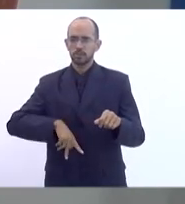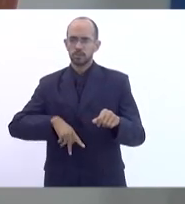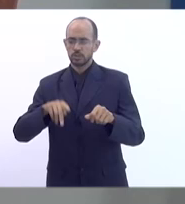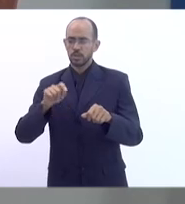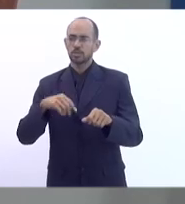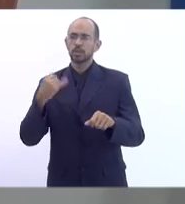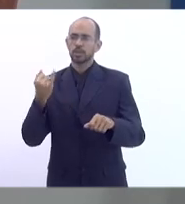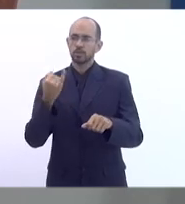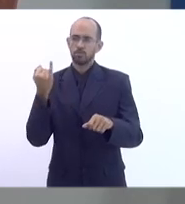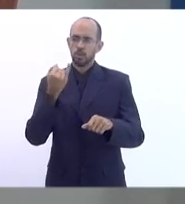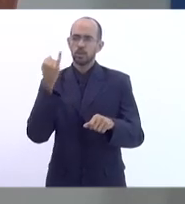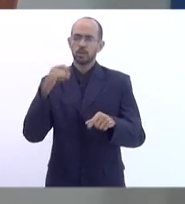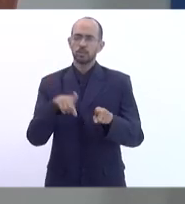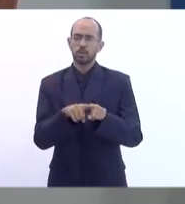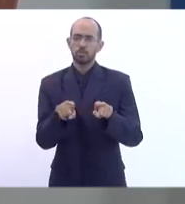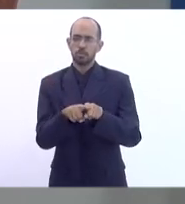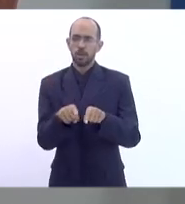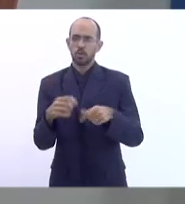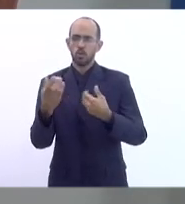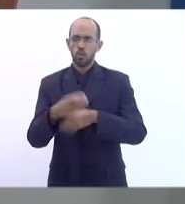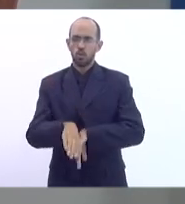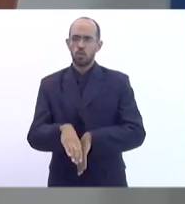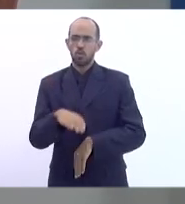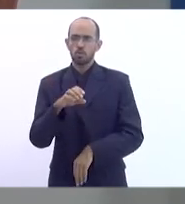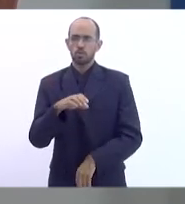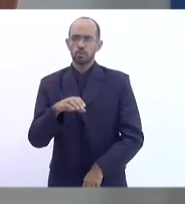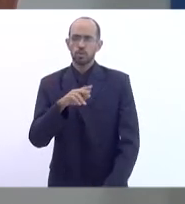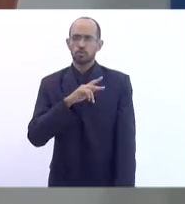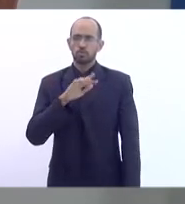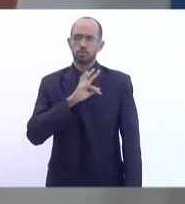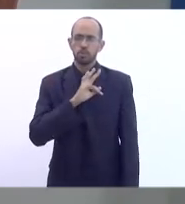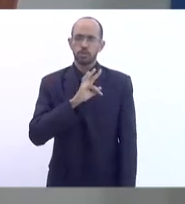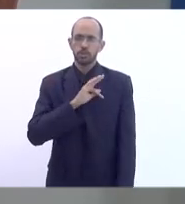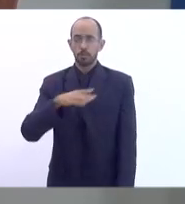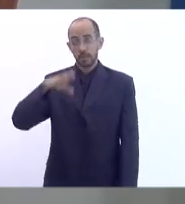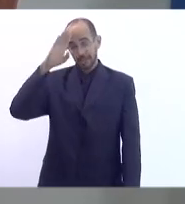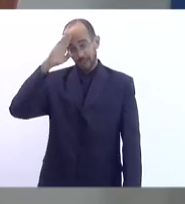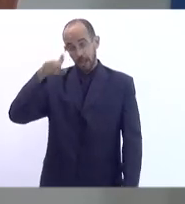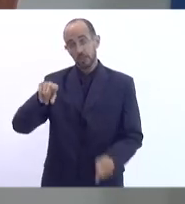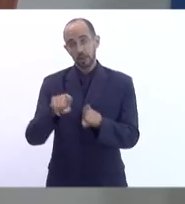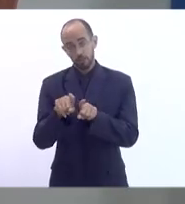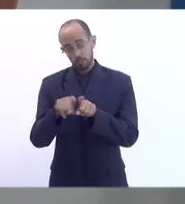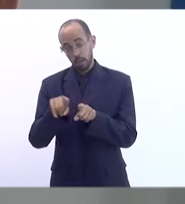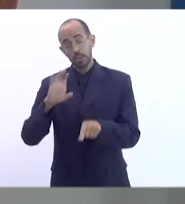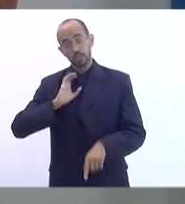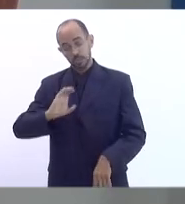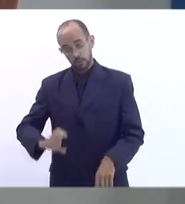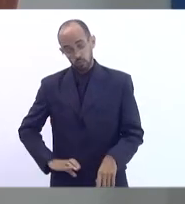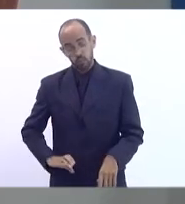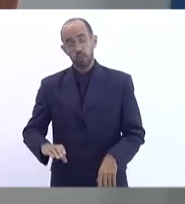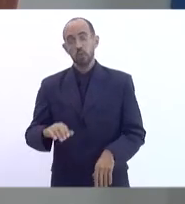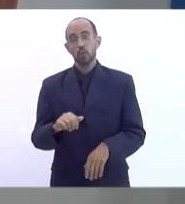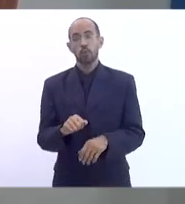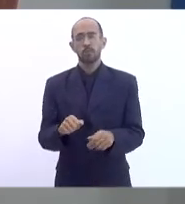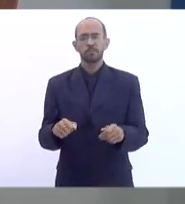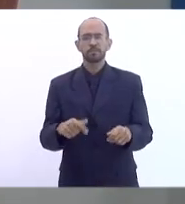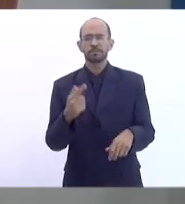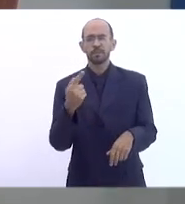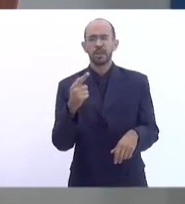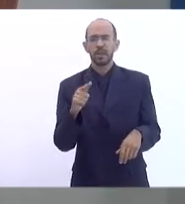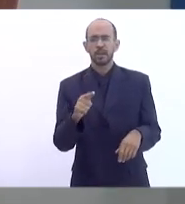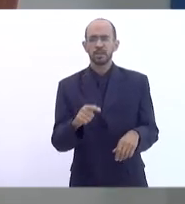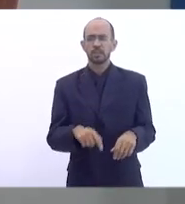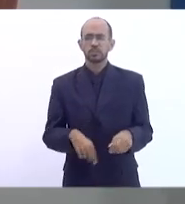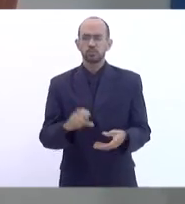indeterminado momento tanto no concurso da Polícia Militar como da Polícia Civil garantiu escopo financeiro o